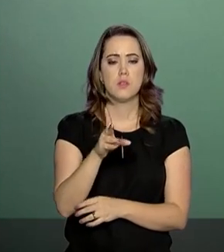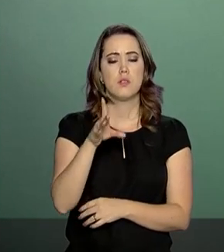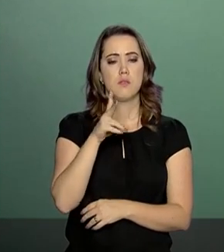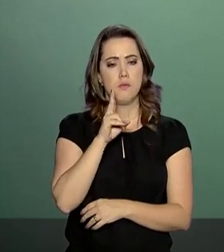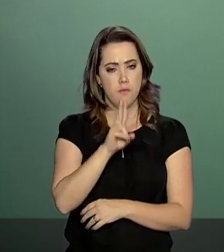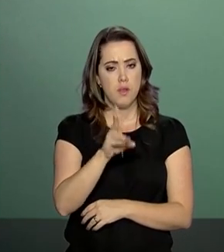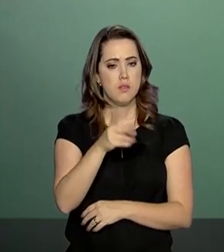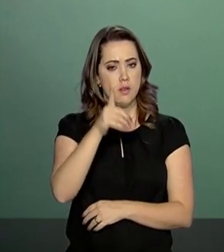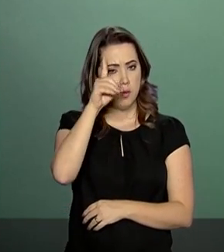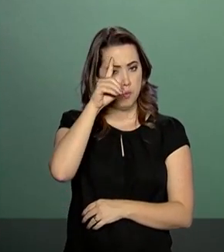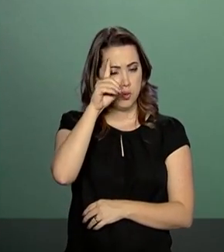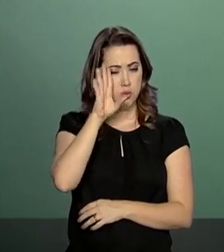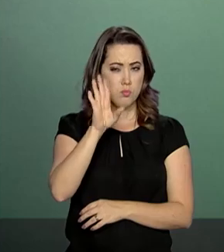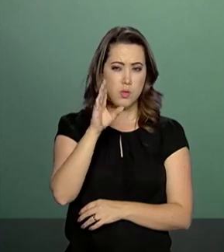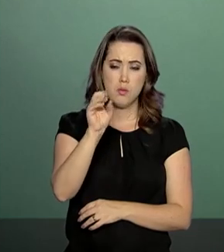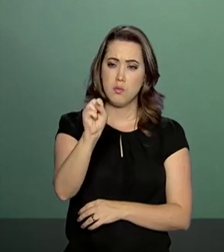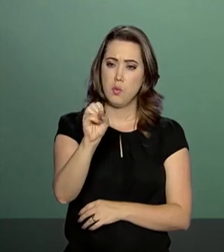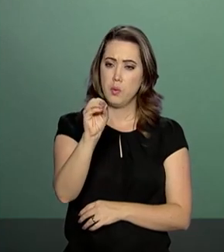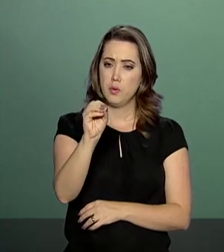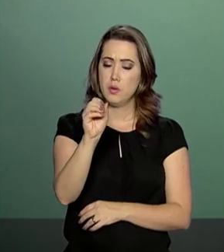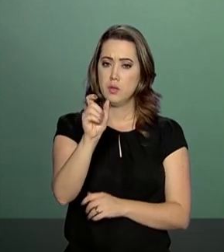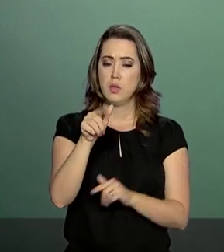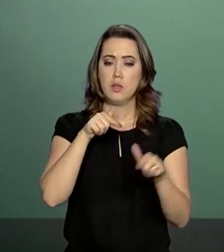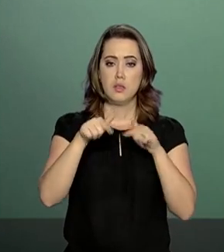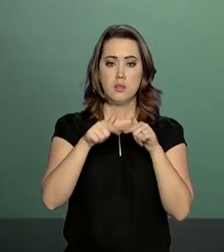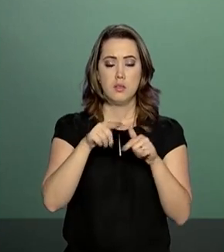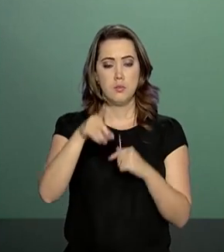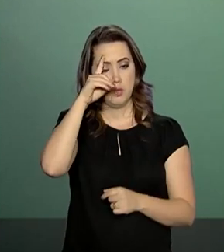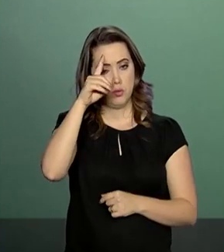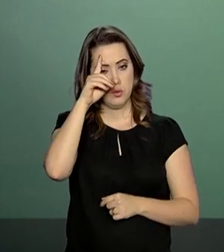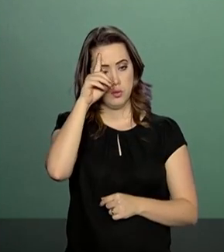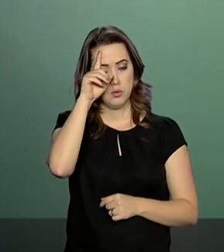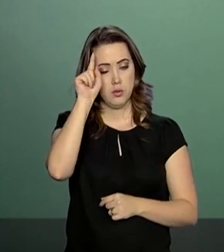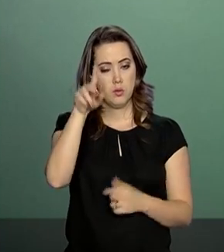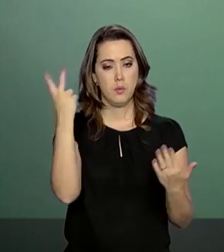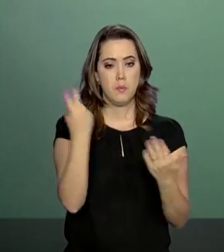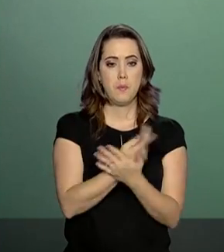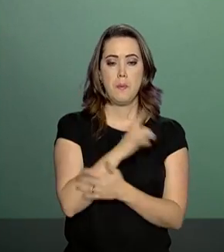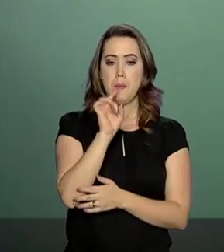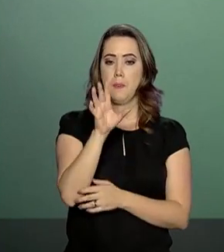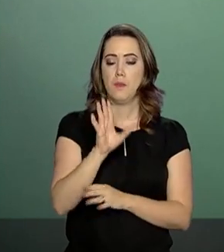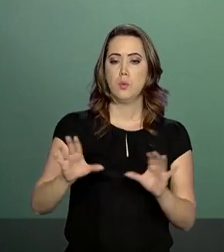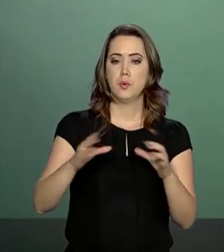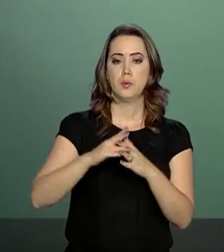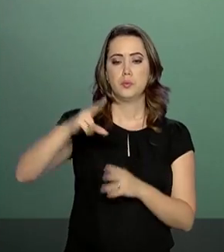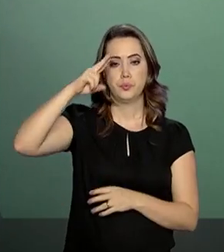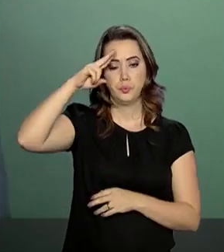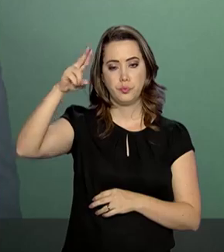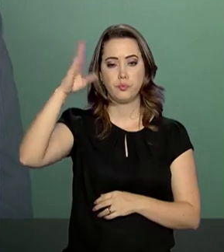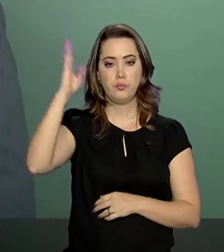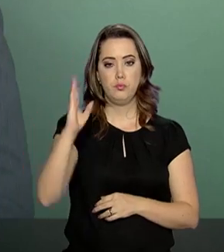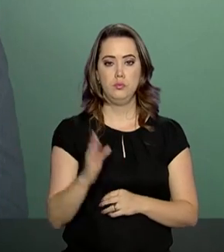bem são Cerca de 80 missões dia que são realizadas apenas pelo exército